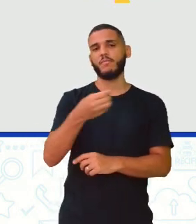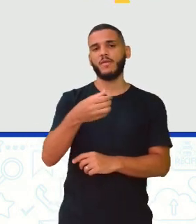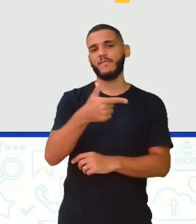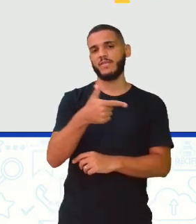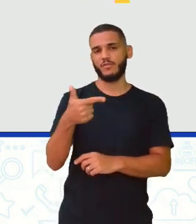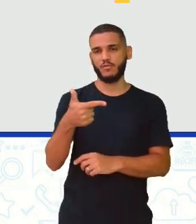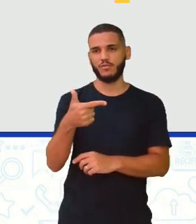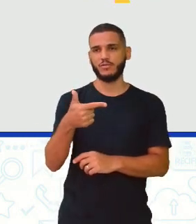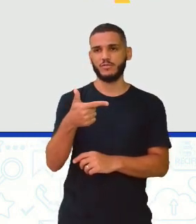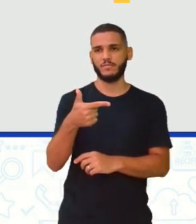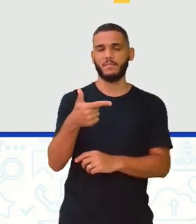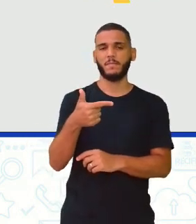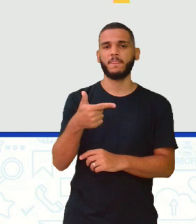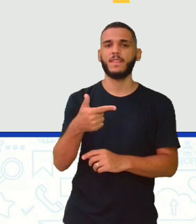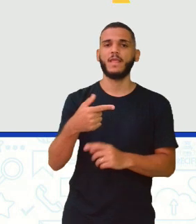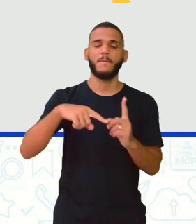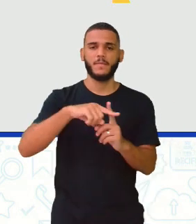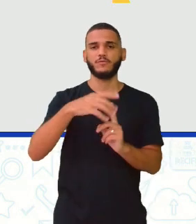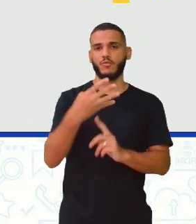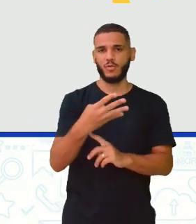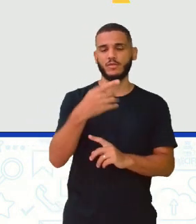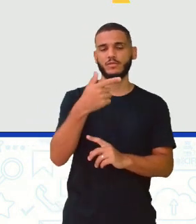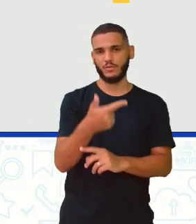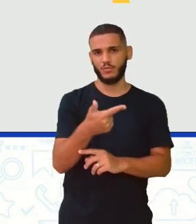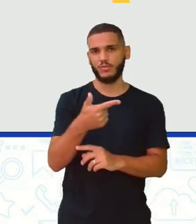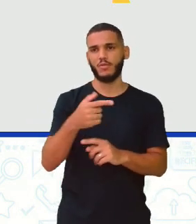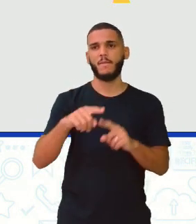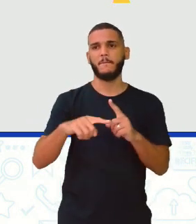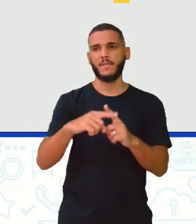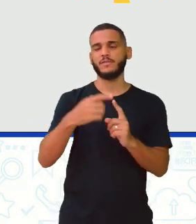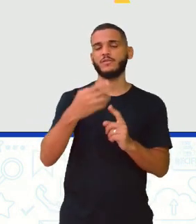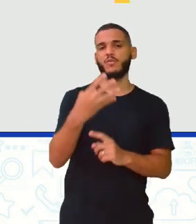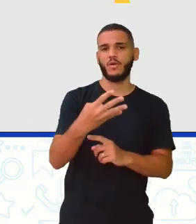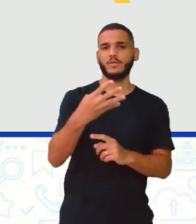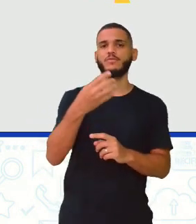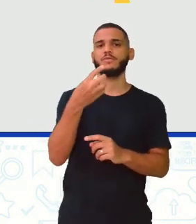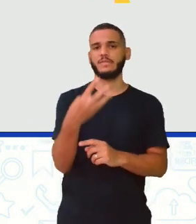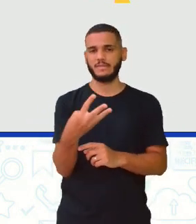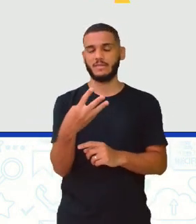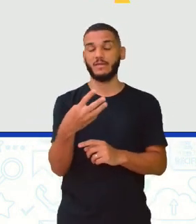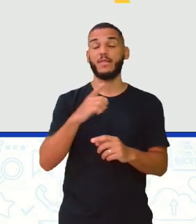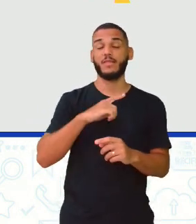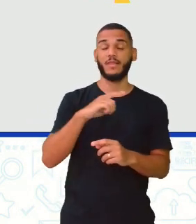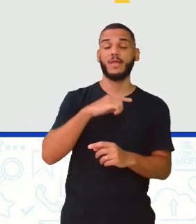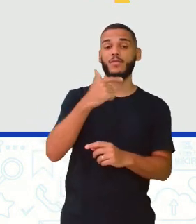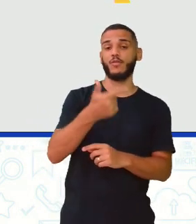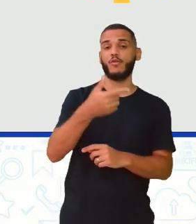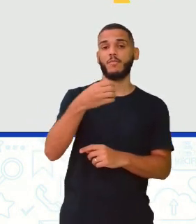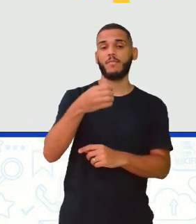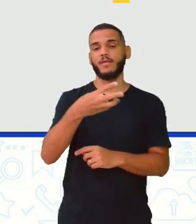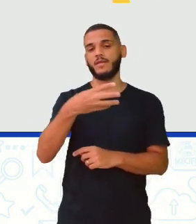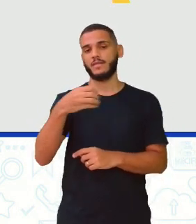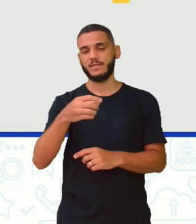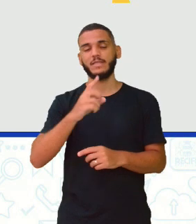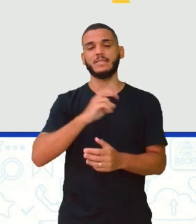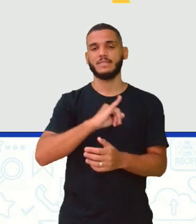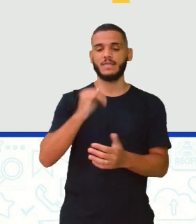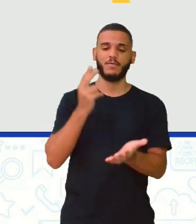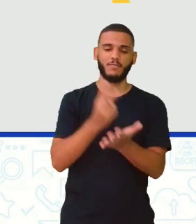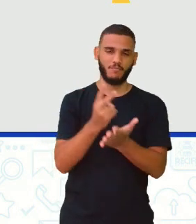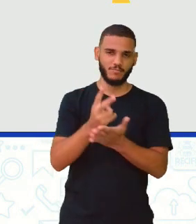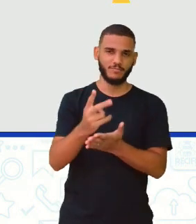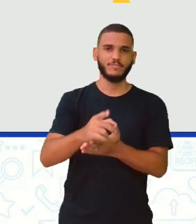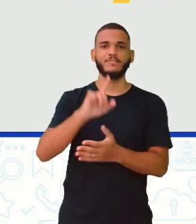do primeiro, mais 4 do segundo, mais 4 do terceiro. Eu chego em 2030. Se eu continuar, só